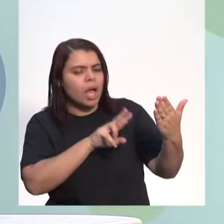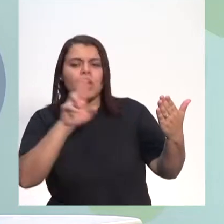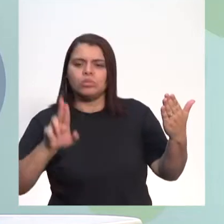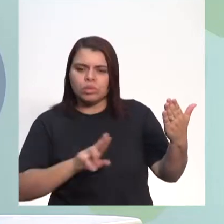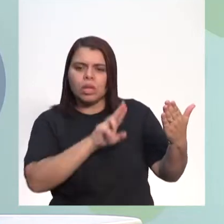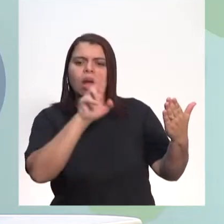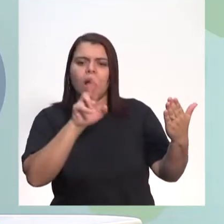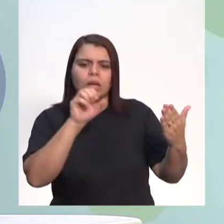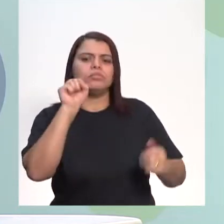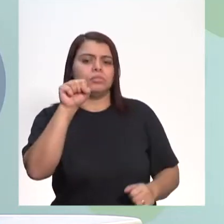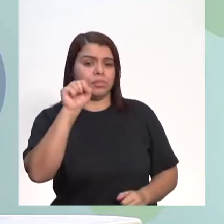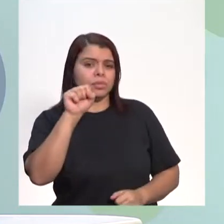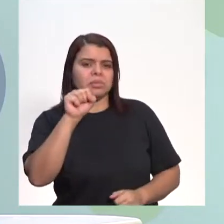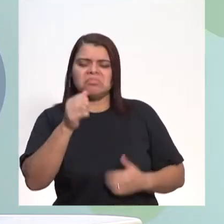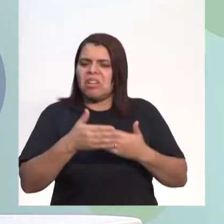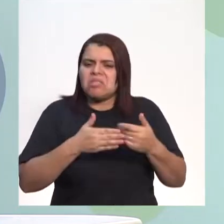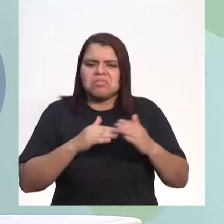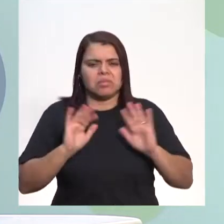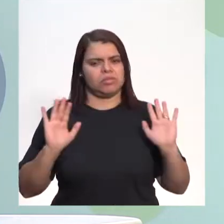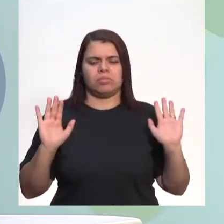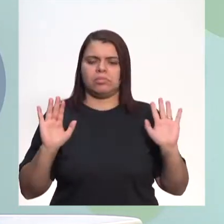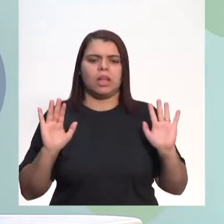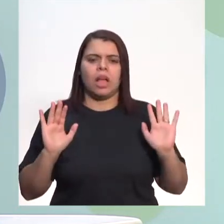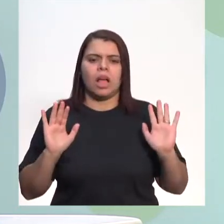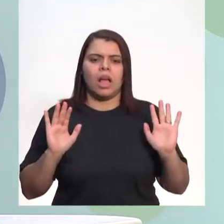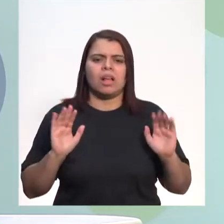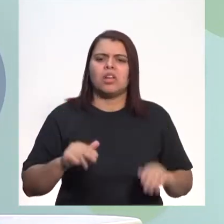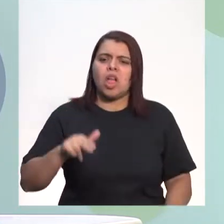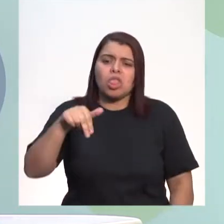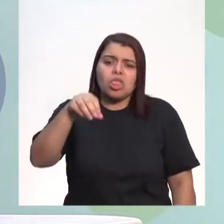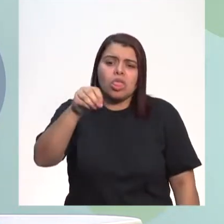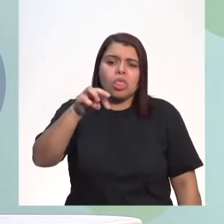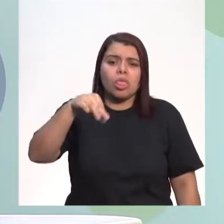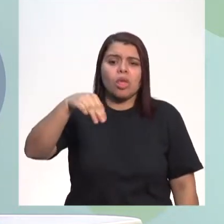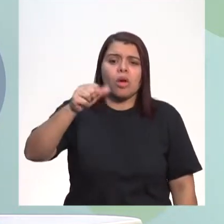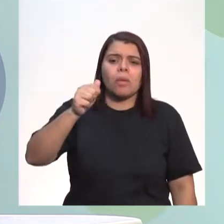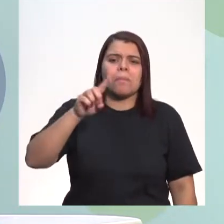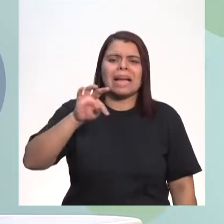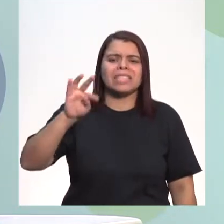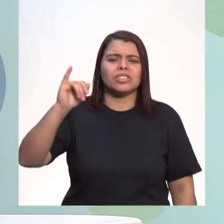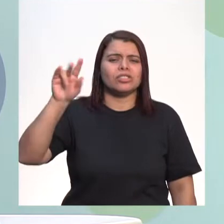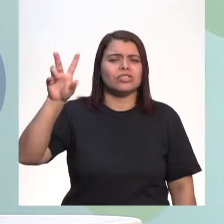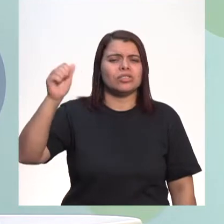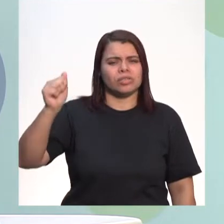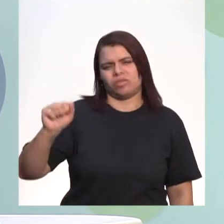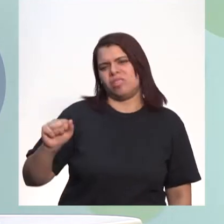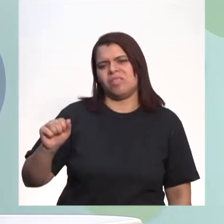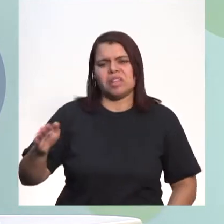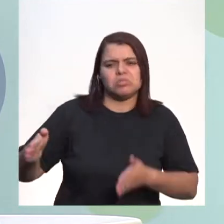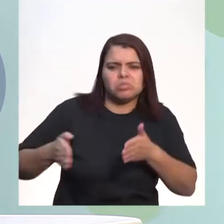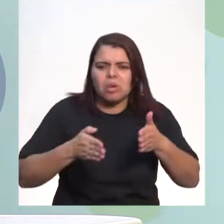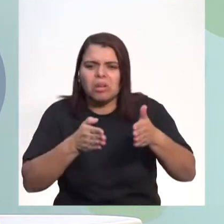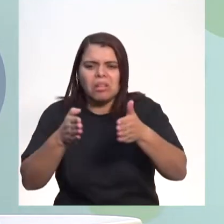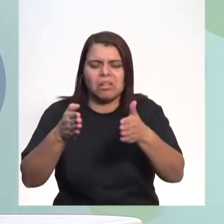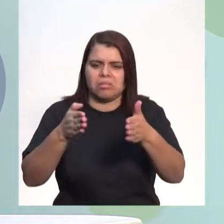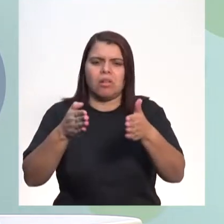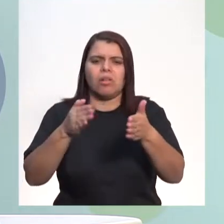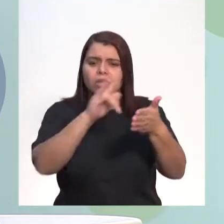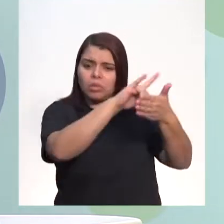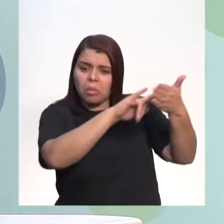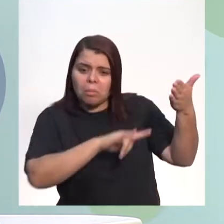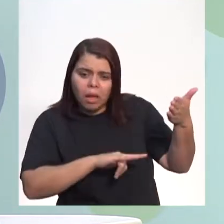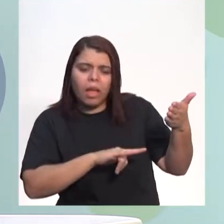lá, sejam normativas, sejam documentos orientadores, trabalhos de